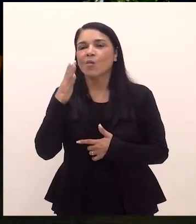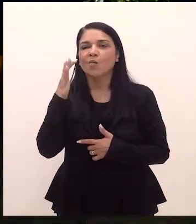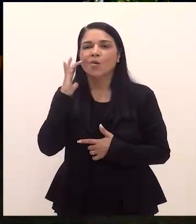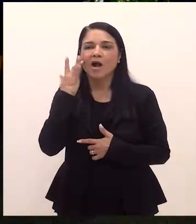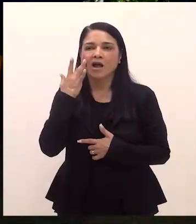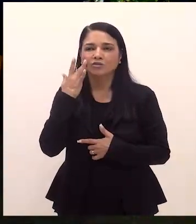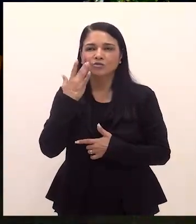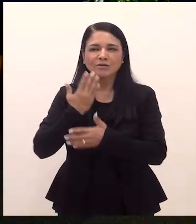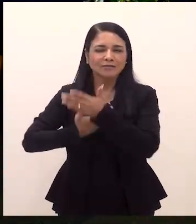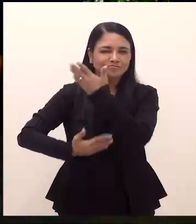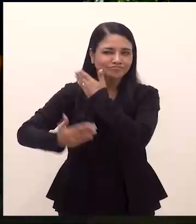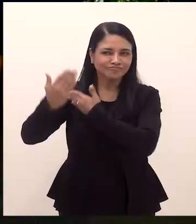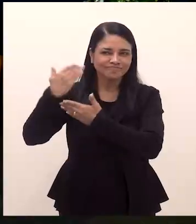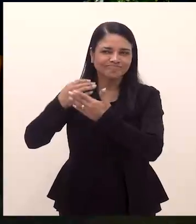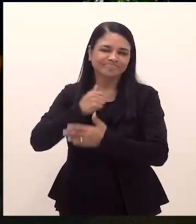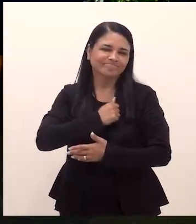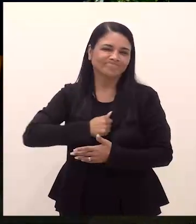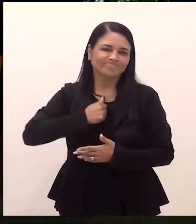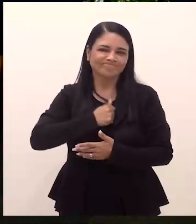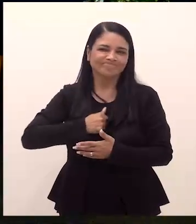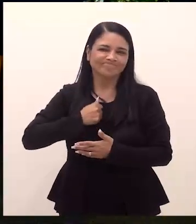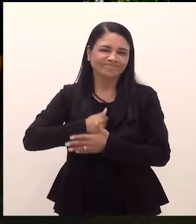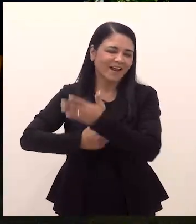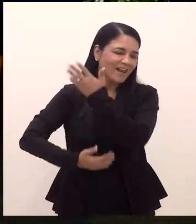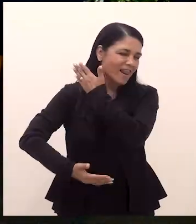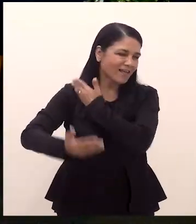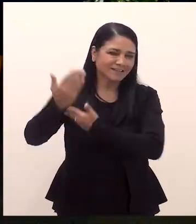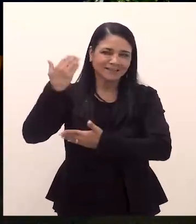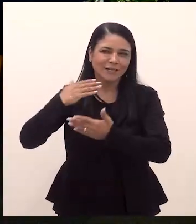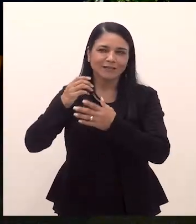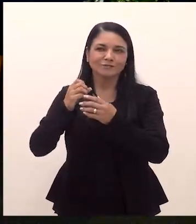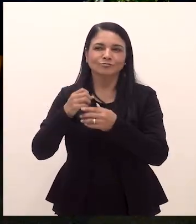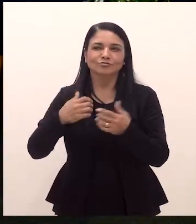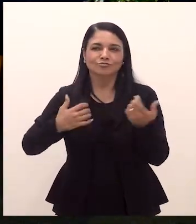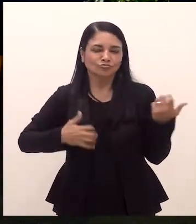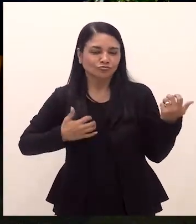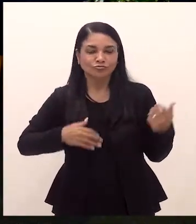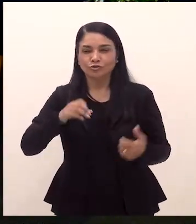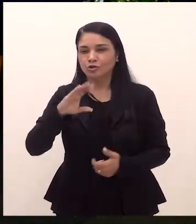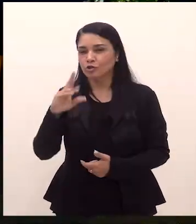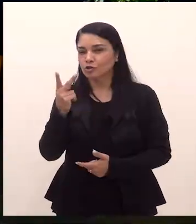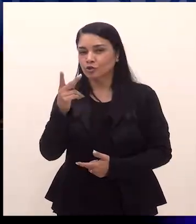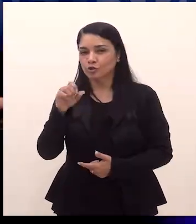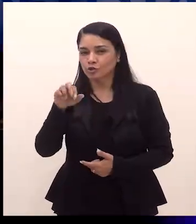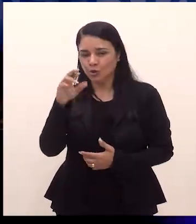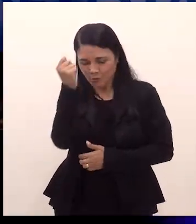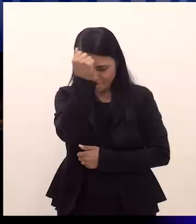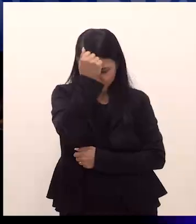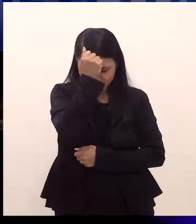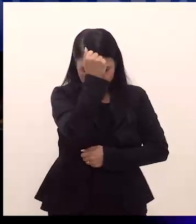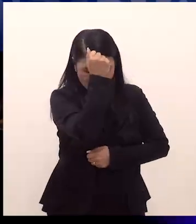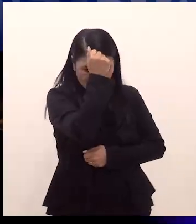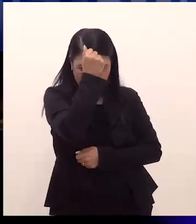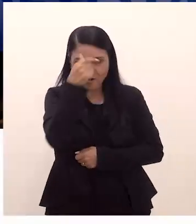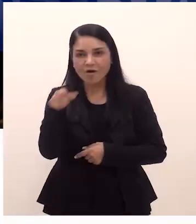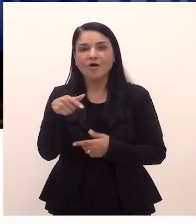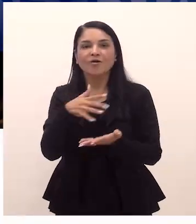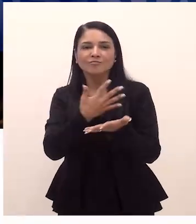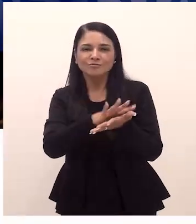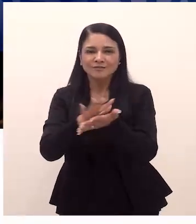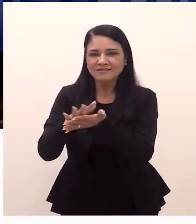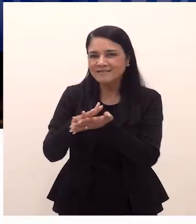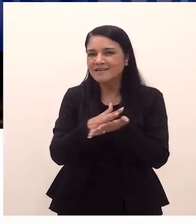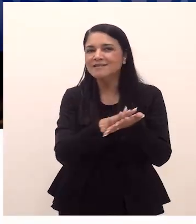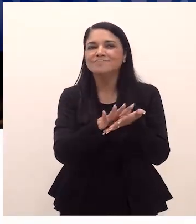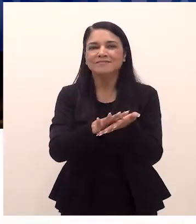que está nas raízes. Eu sou um saudosista, né? Para mim, a assinatura está lá atrás. Está no choro, está no forró, está no irmão mais novo do